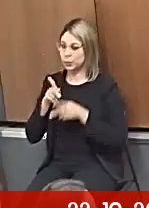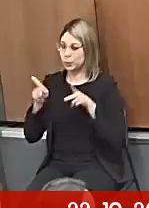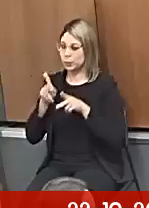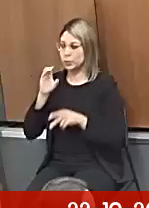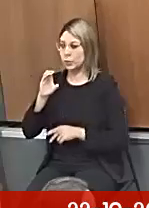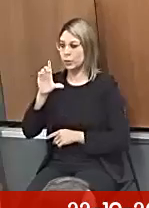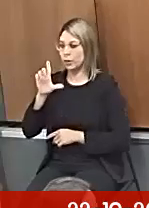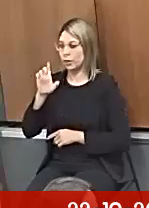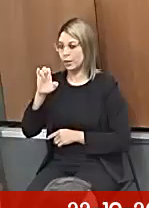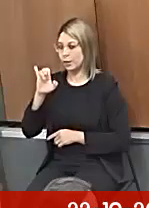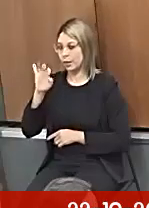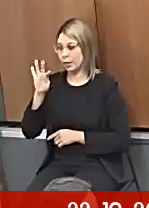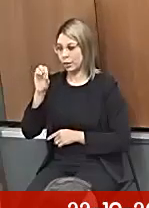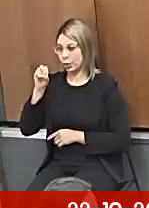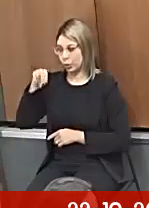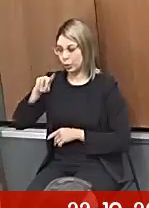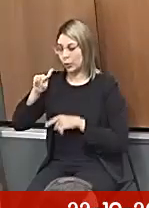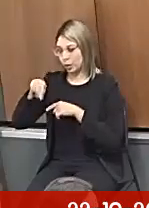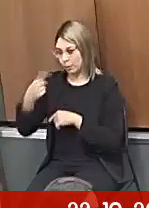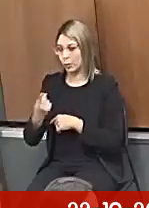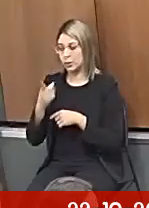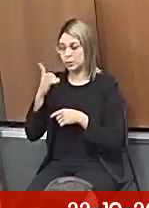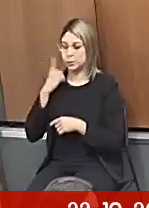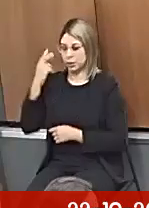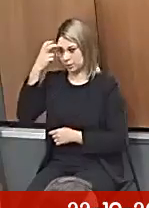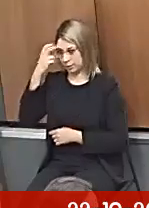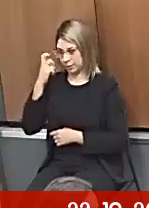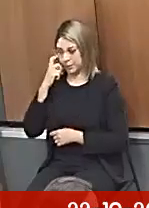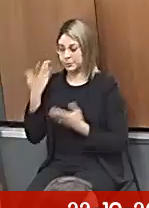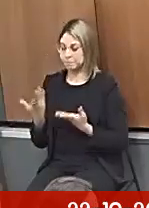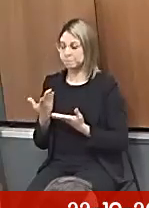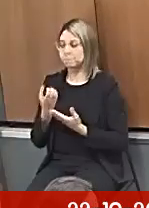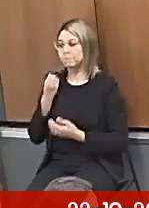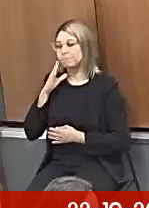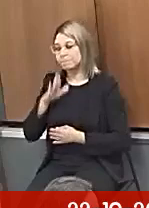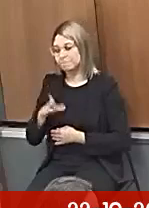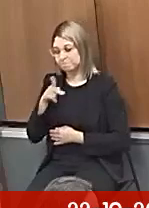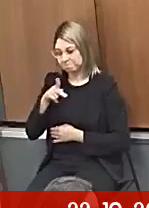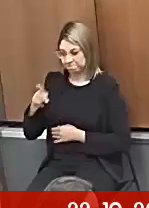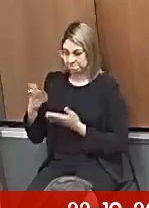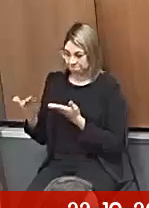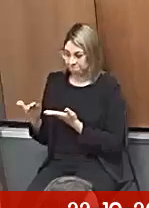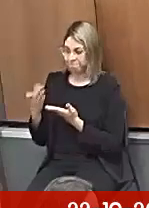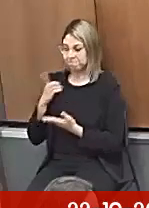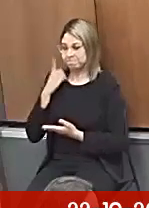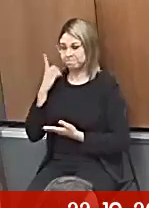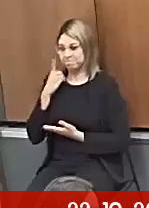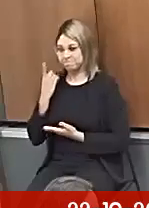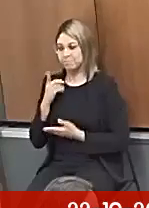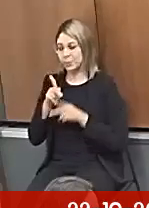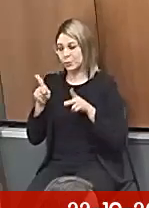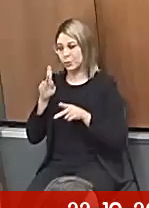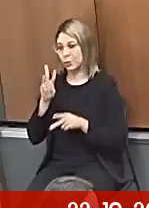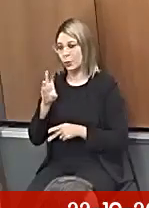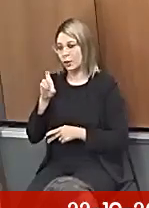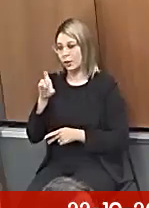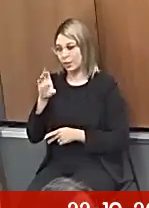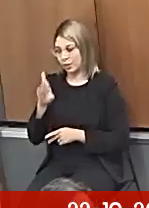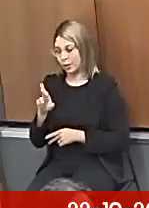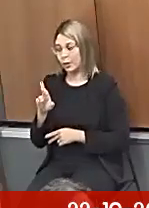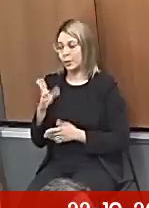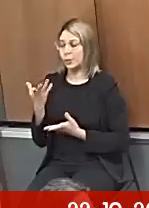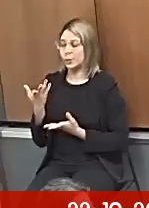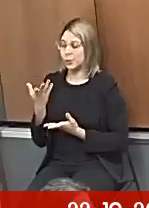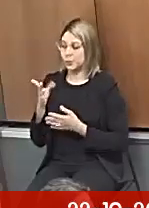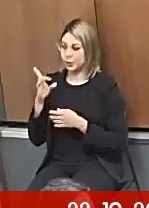professor Cleiton, em sequência, para o deputado Zé Guilherme. Boa tarde, senhor presidente, deputado professor Wendel, deputado Duarte Bechi, deputado